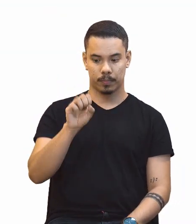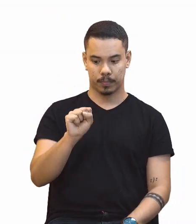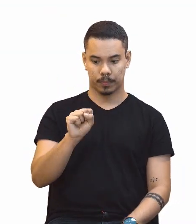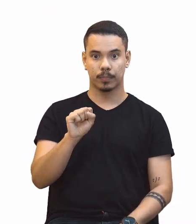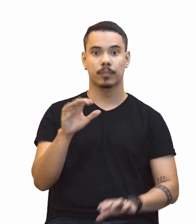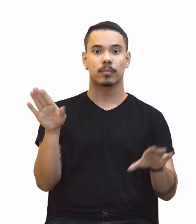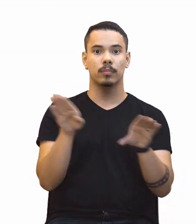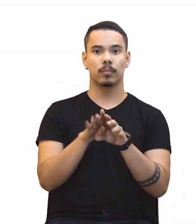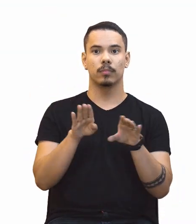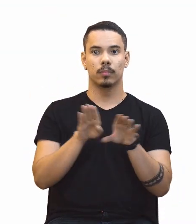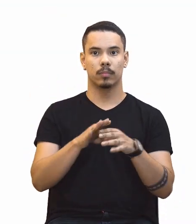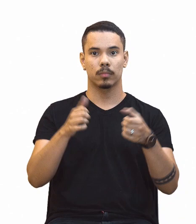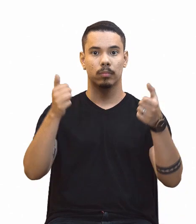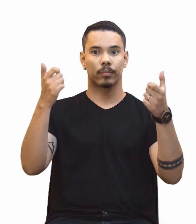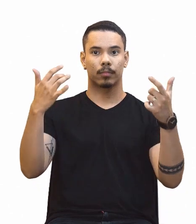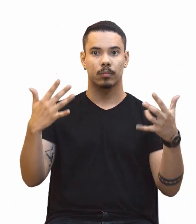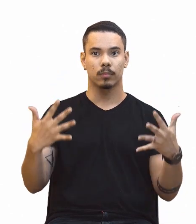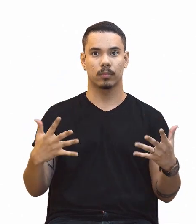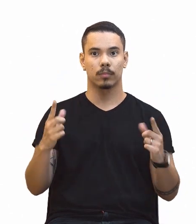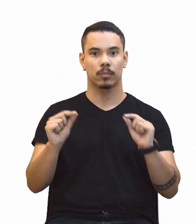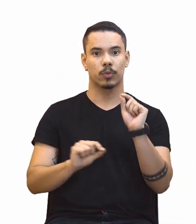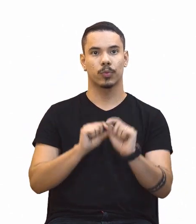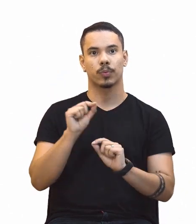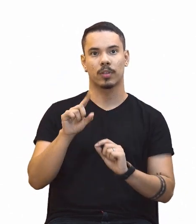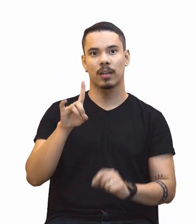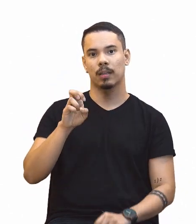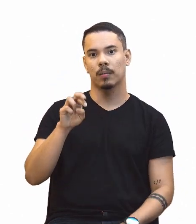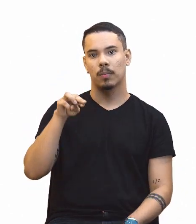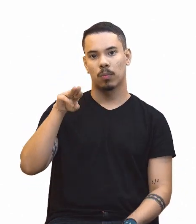também aborda o conceito do demiurgo e o mundo.